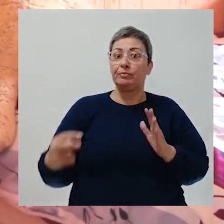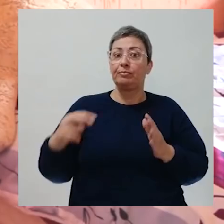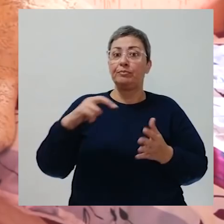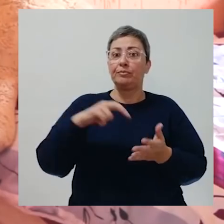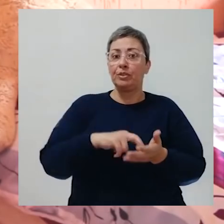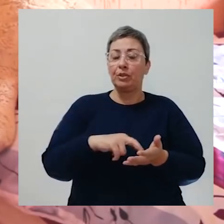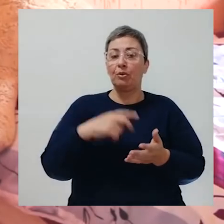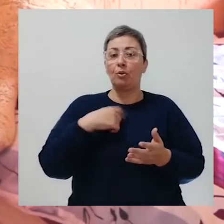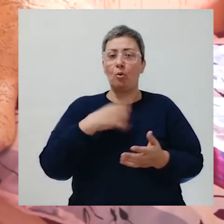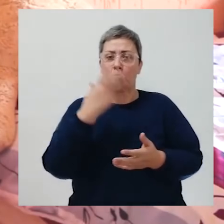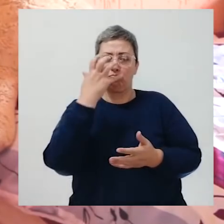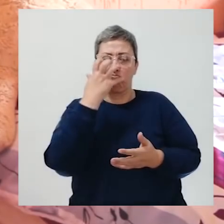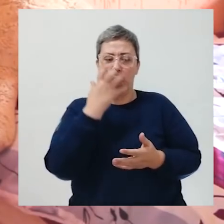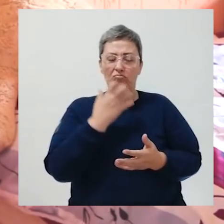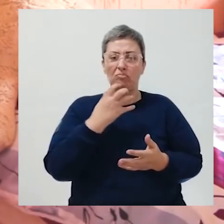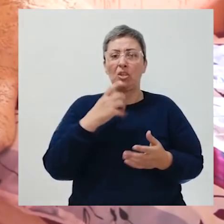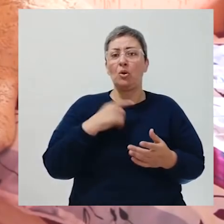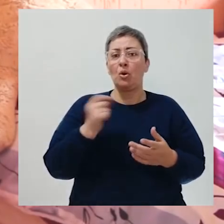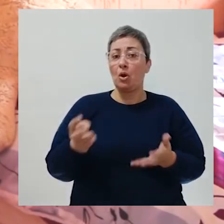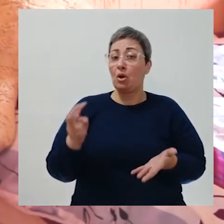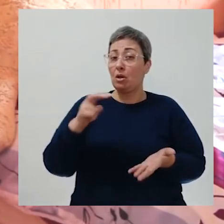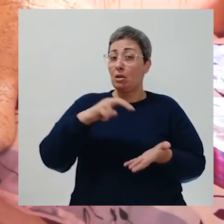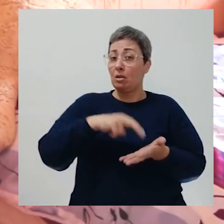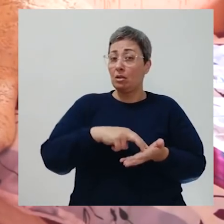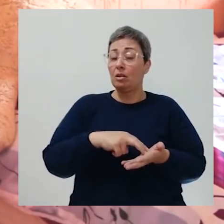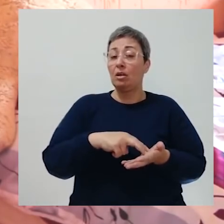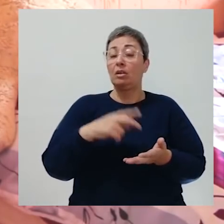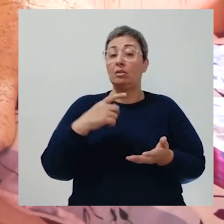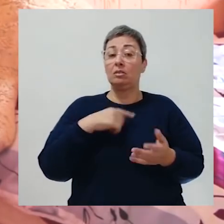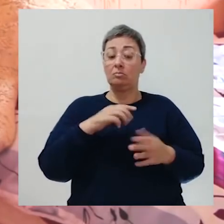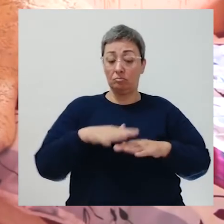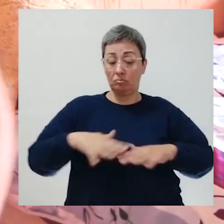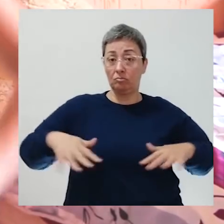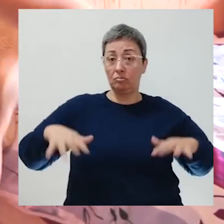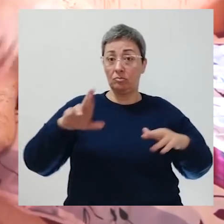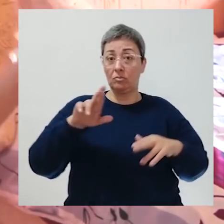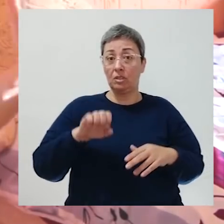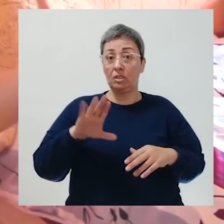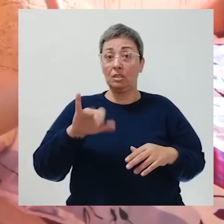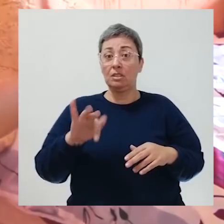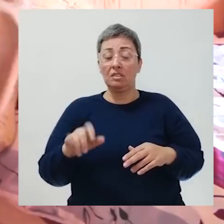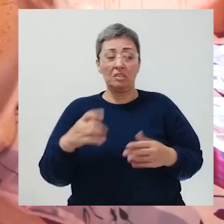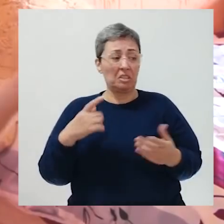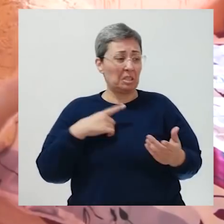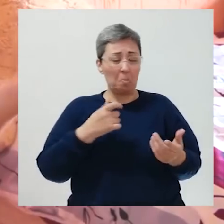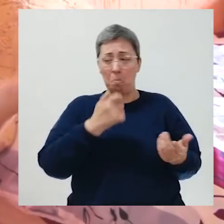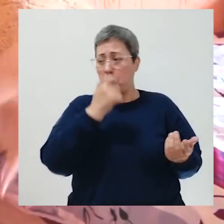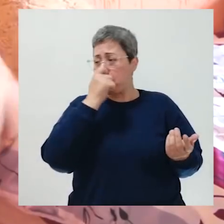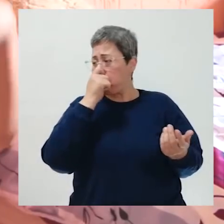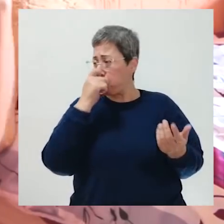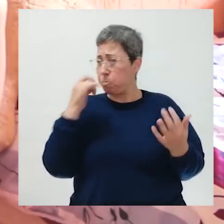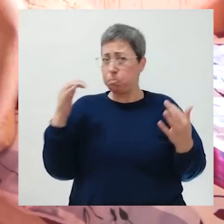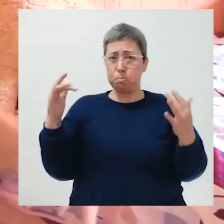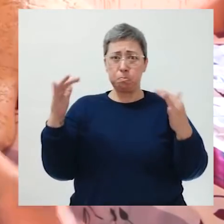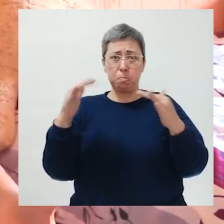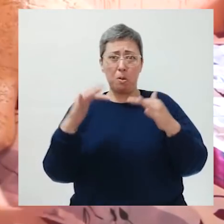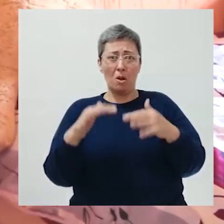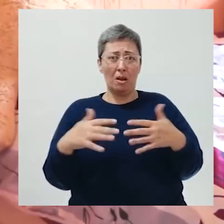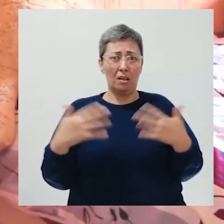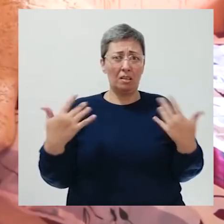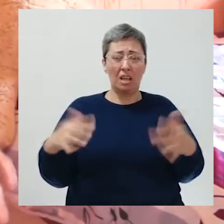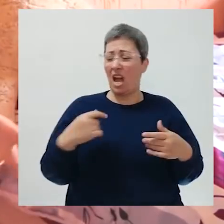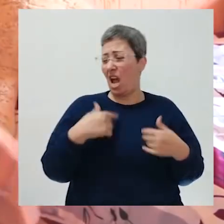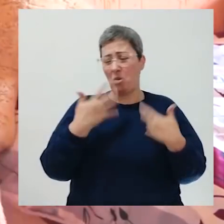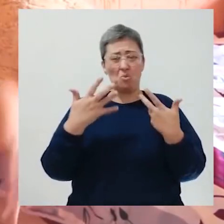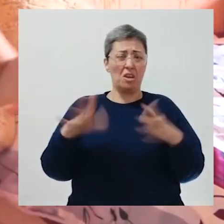lá, tinha uma cara emburrada, tá vendo? Quando ele chegou lá no Recife, ele falou assim: gente, tá muito lotado isso daqui, quanta gente,